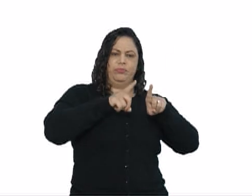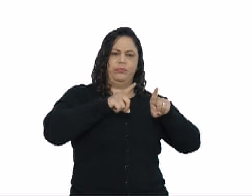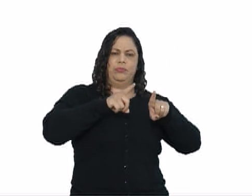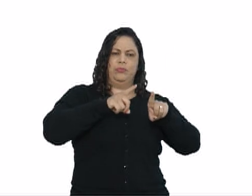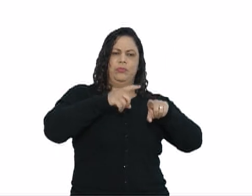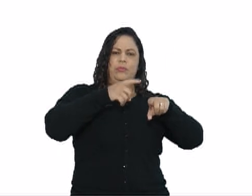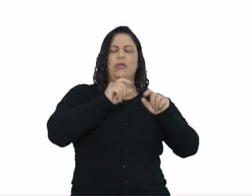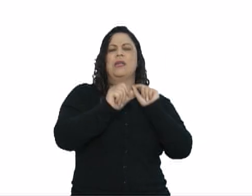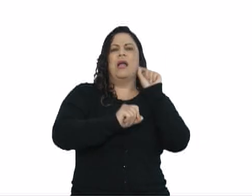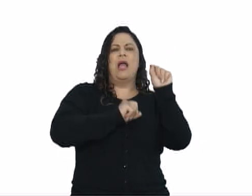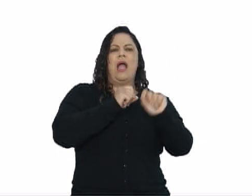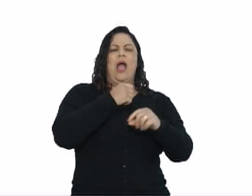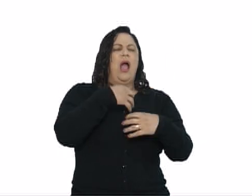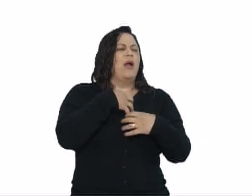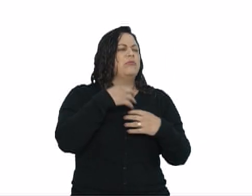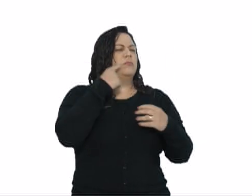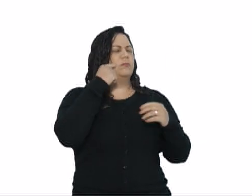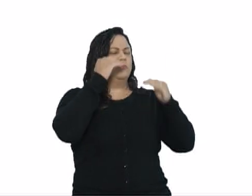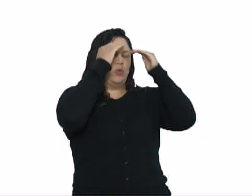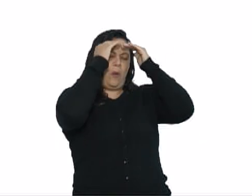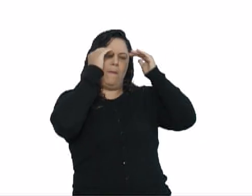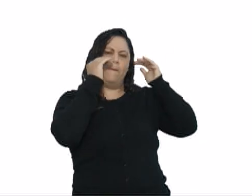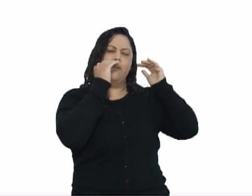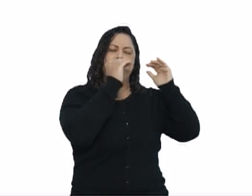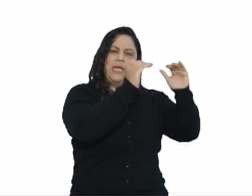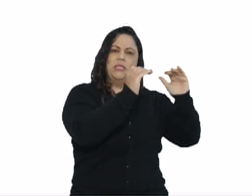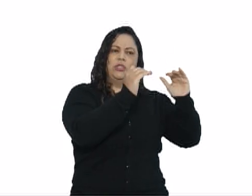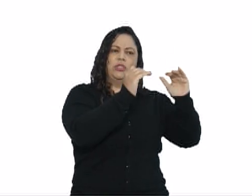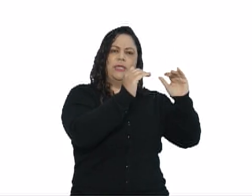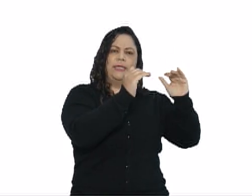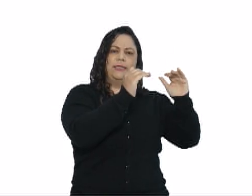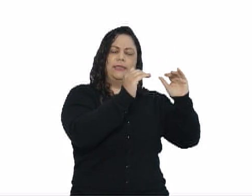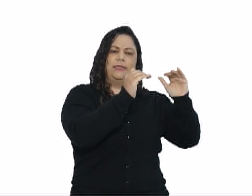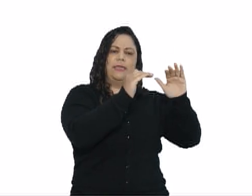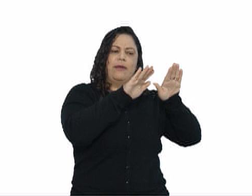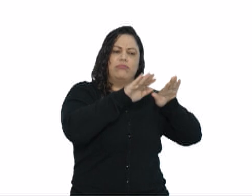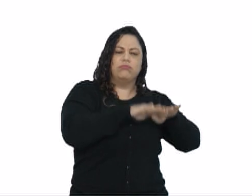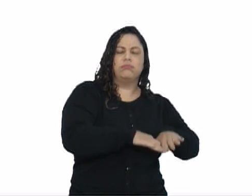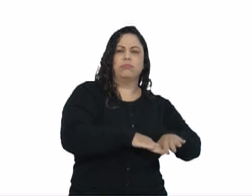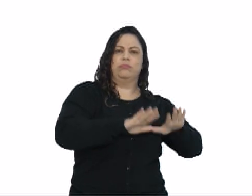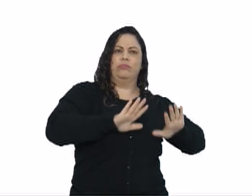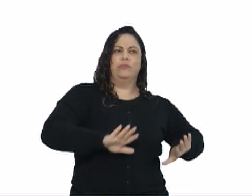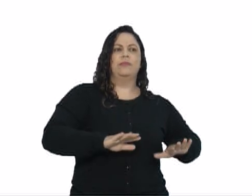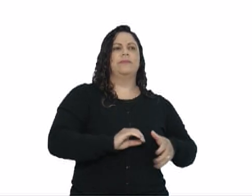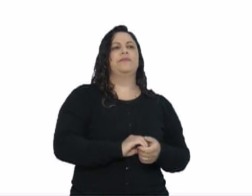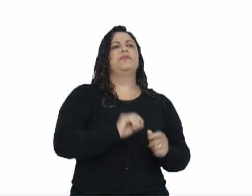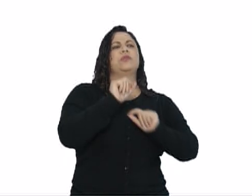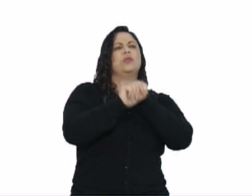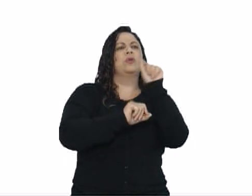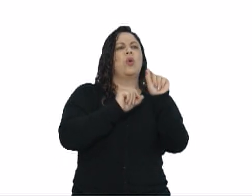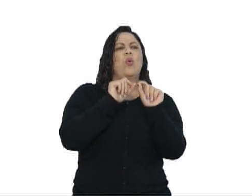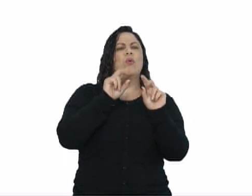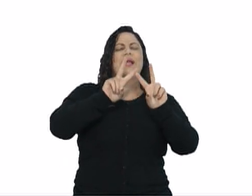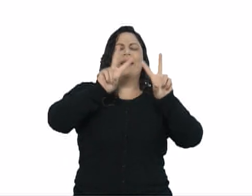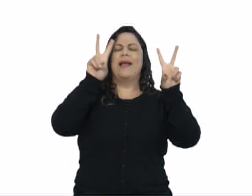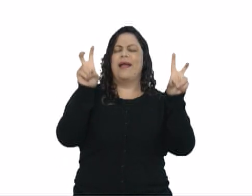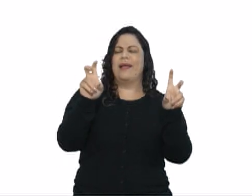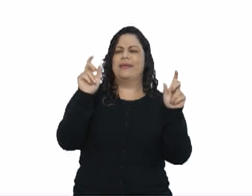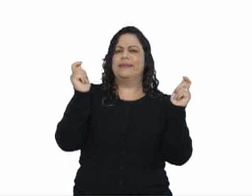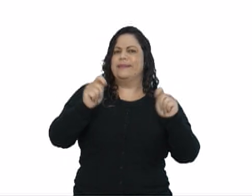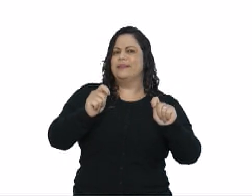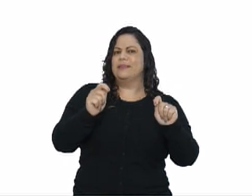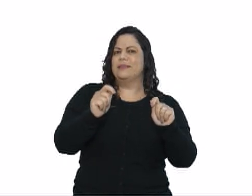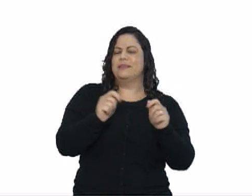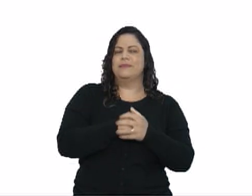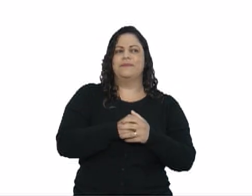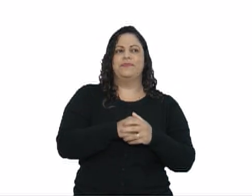à obediência passiva e à despolitização. Essa afirmação está certa ou